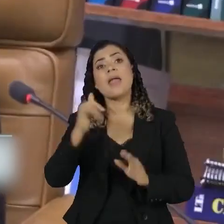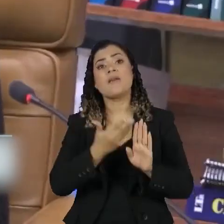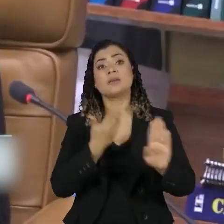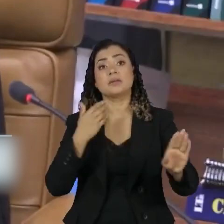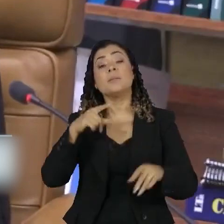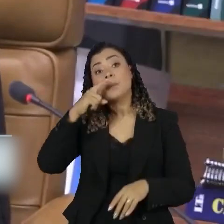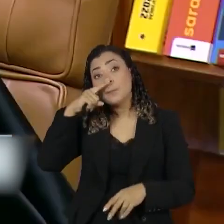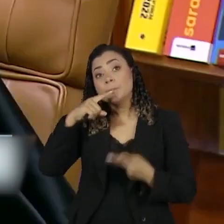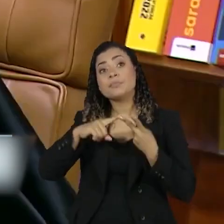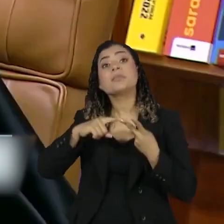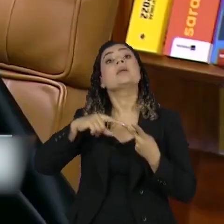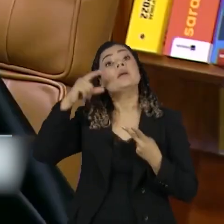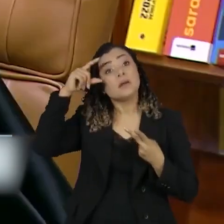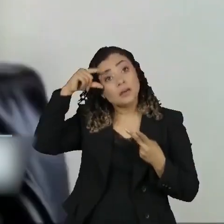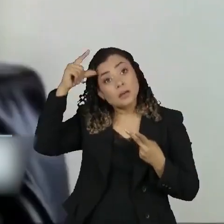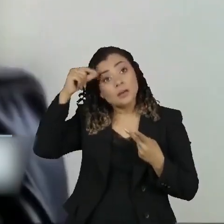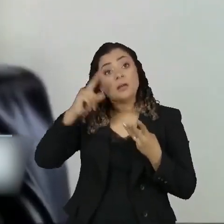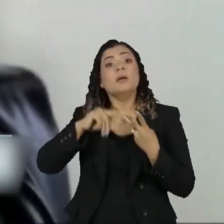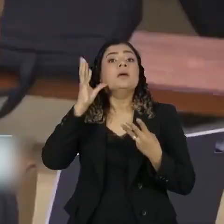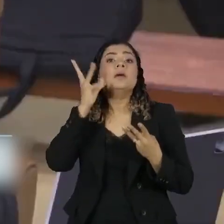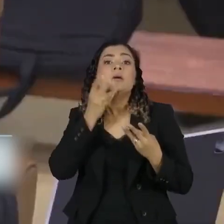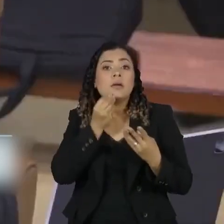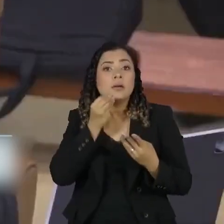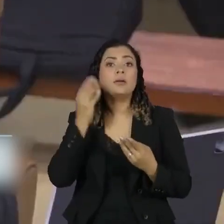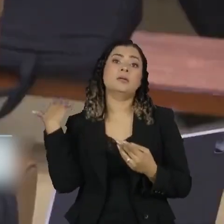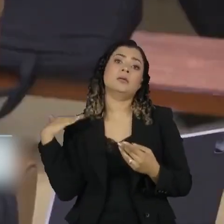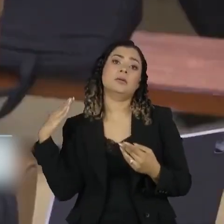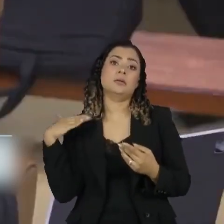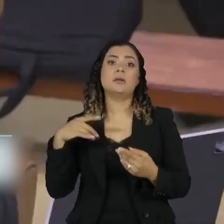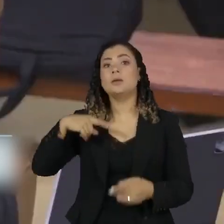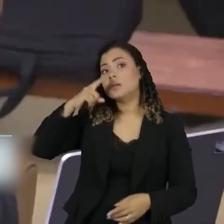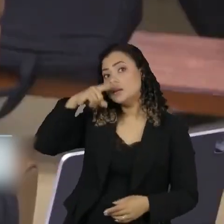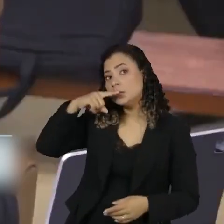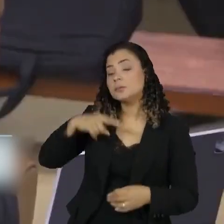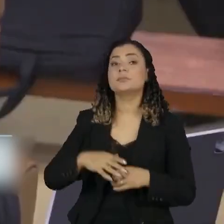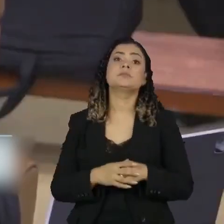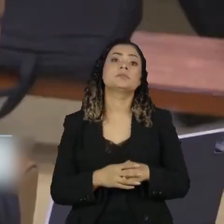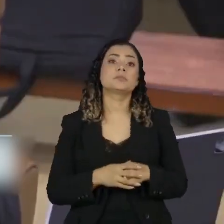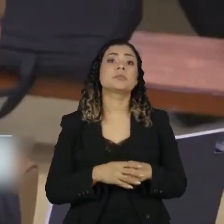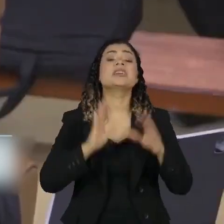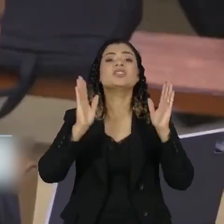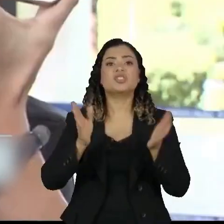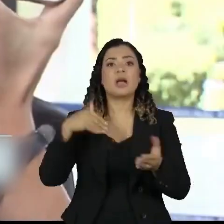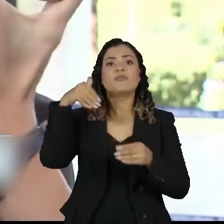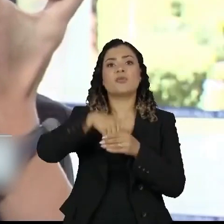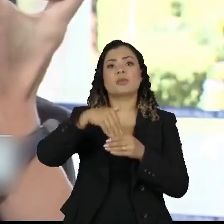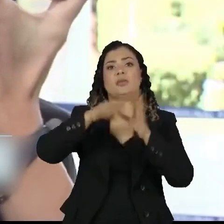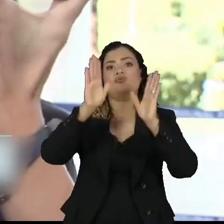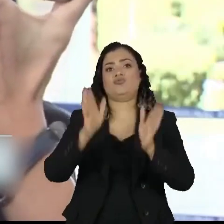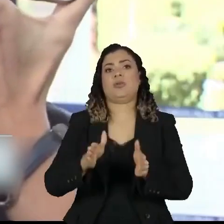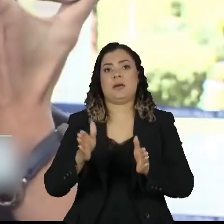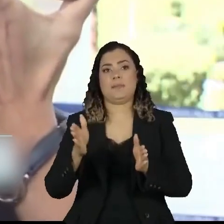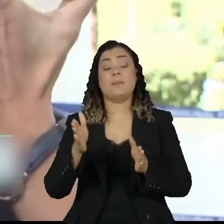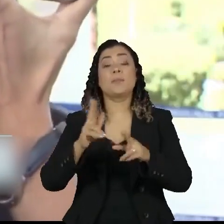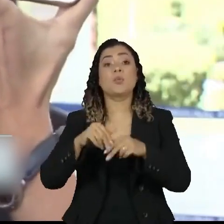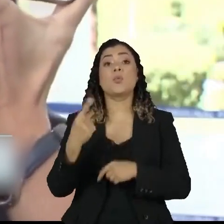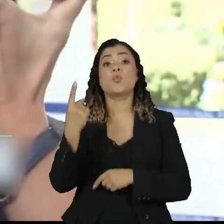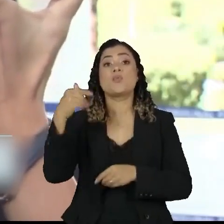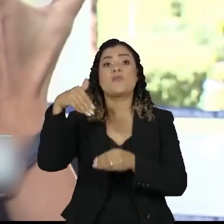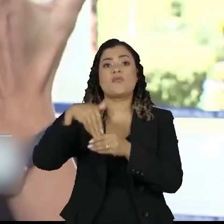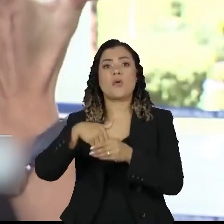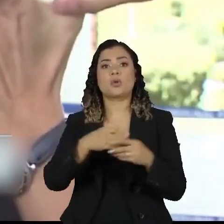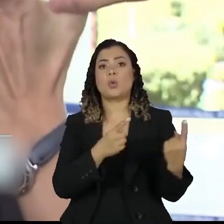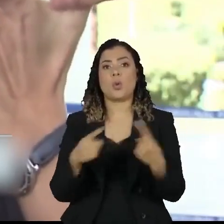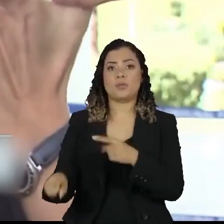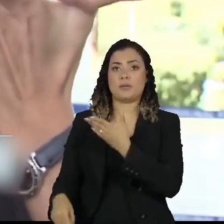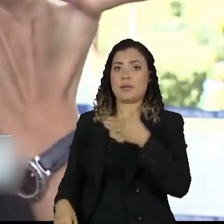A pauta de dezembro começou a ser definida na sexta-feira, dia 24, e já foram programadas para as sessões